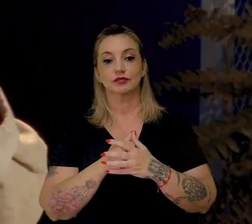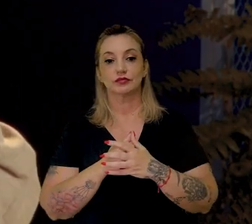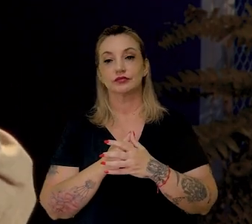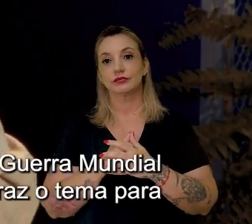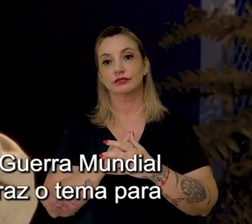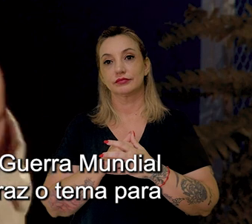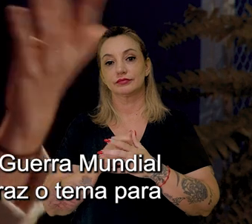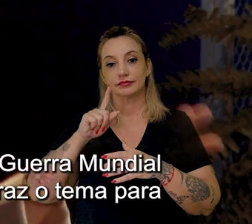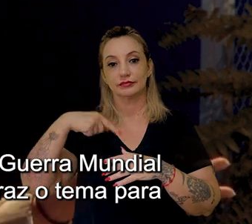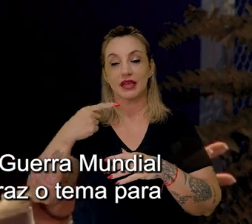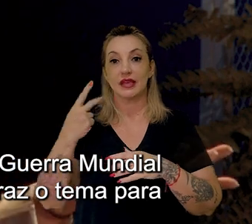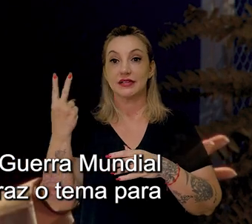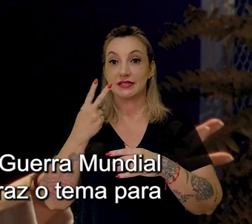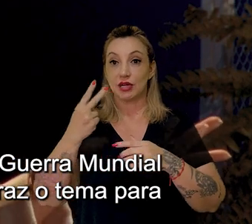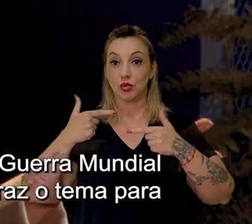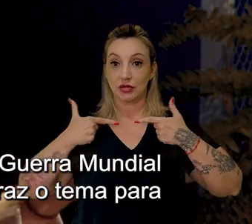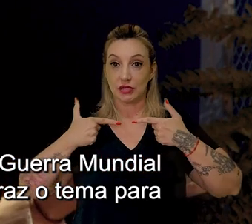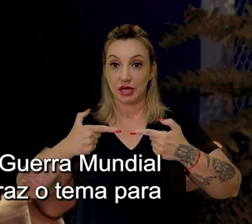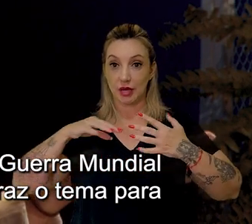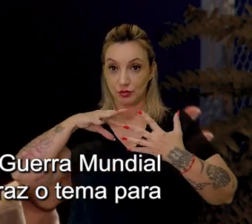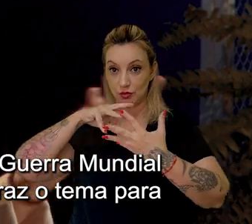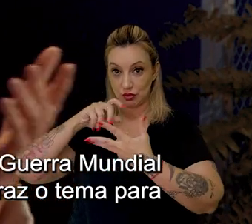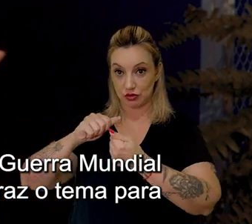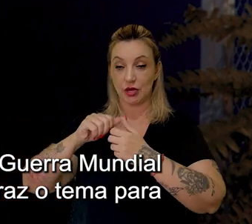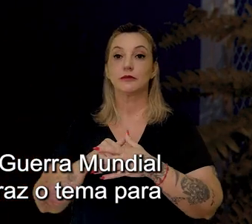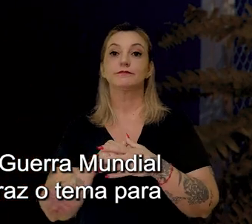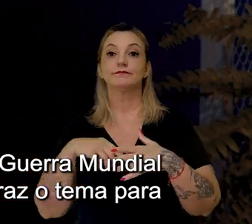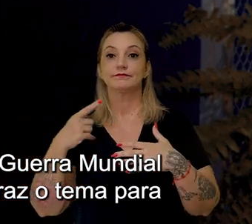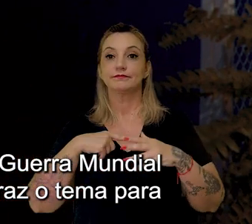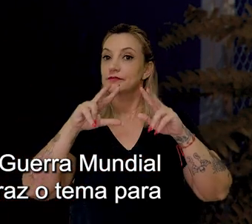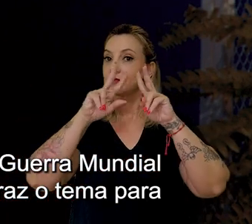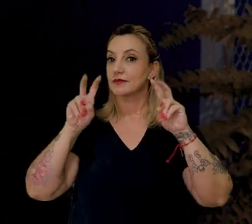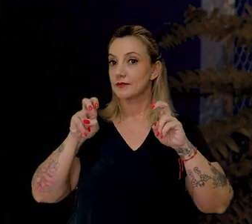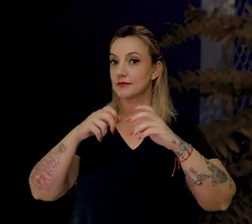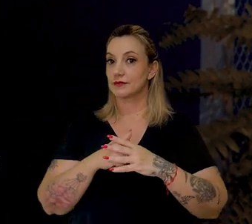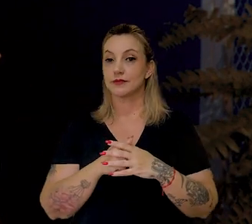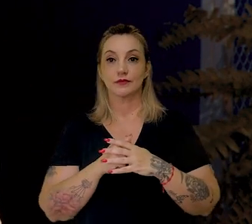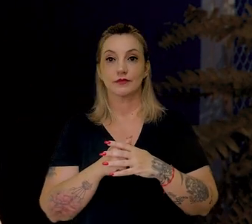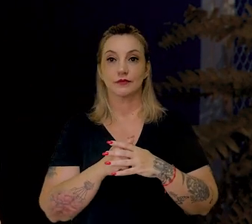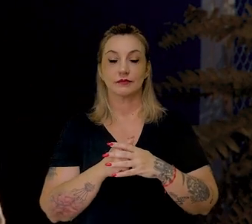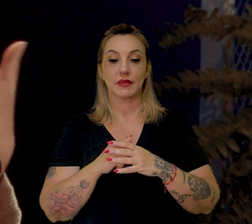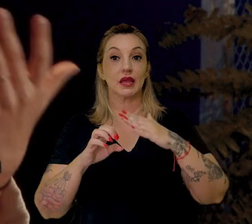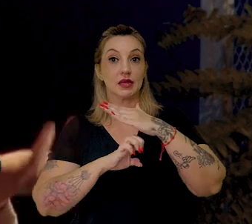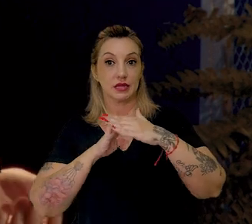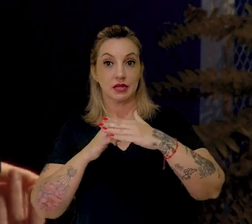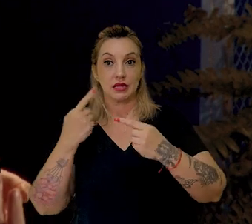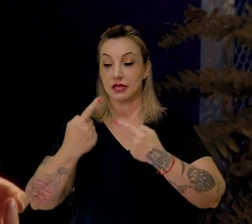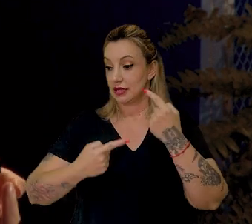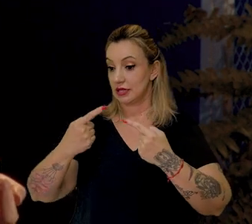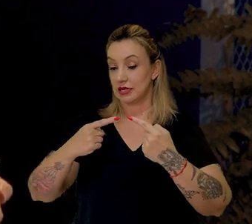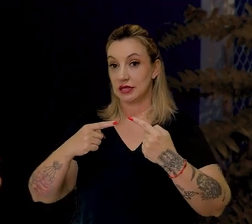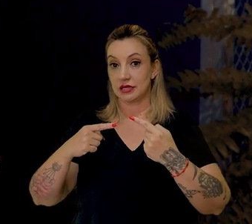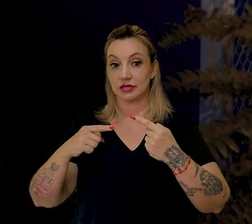pós Segunda Guerra Mundial e e quando a gente traz o tema né para para empresas para eles debaterem a